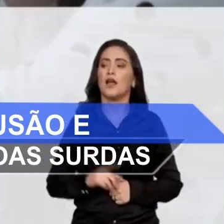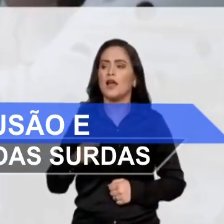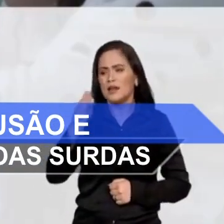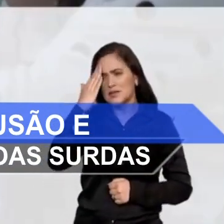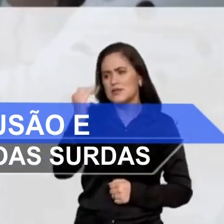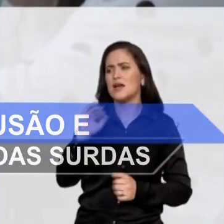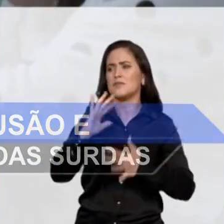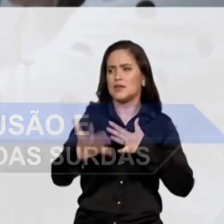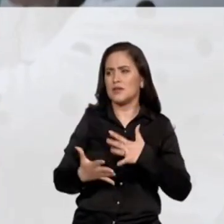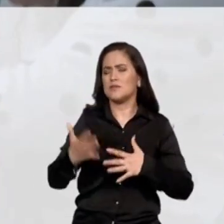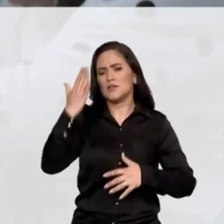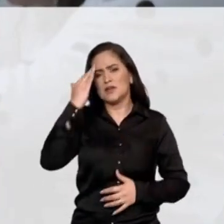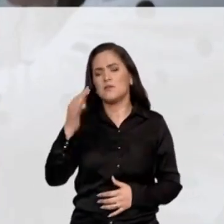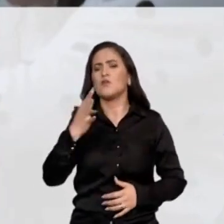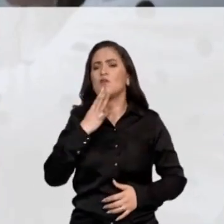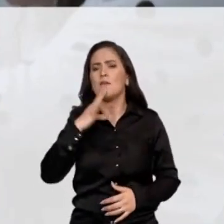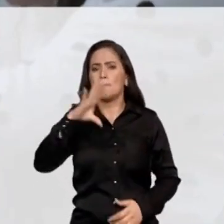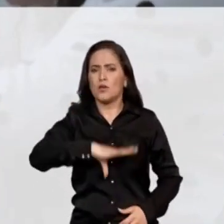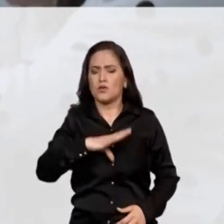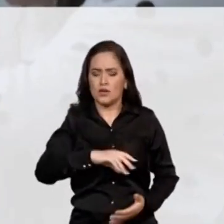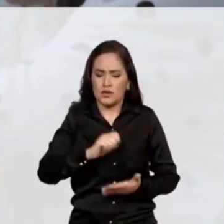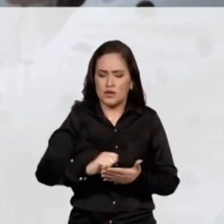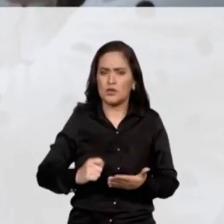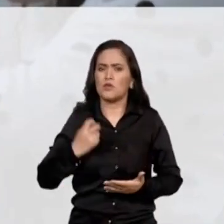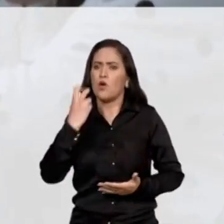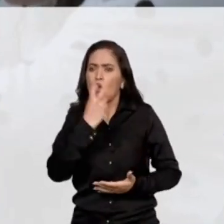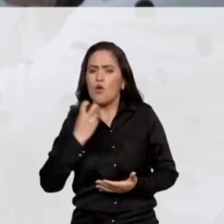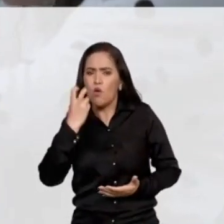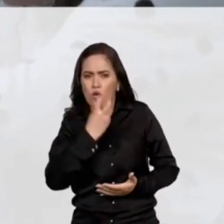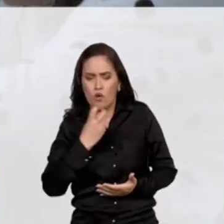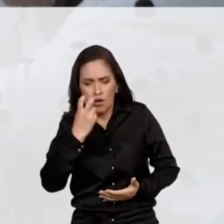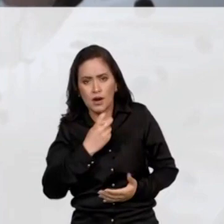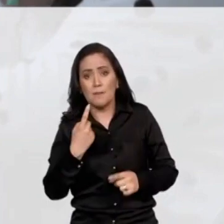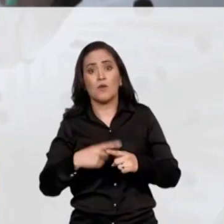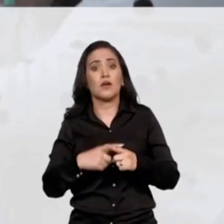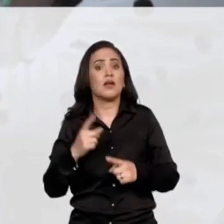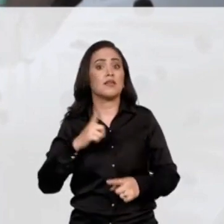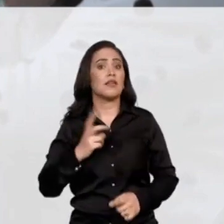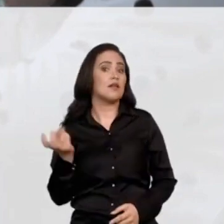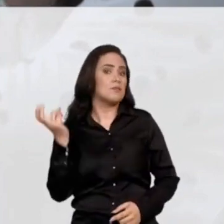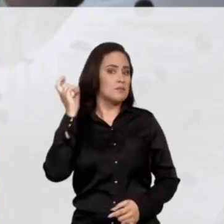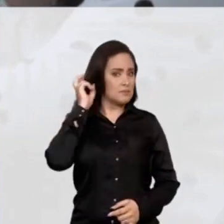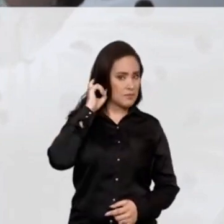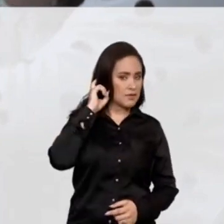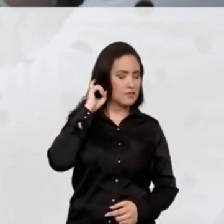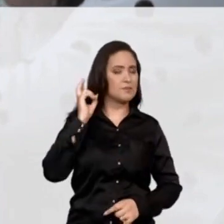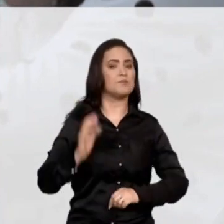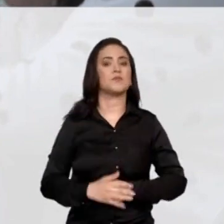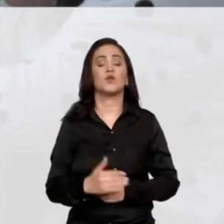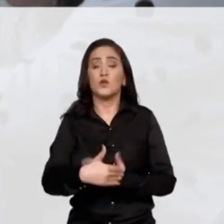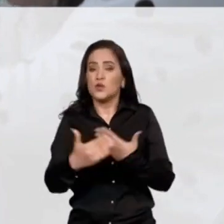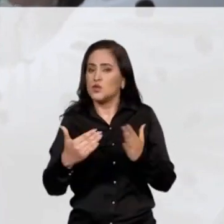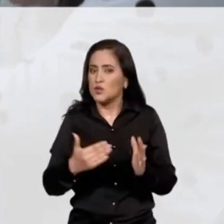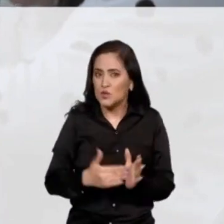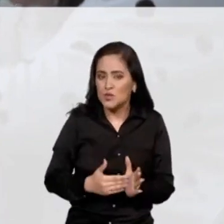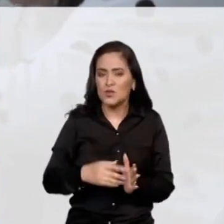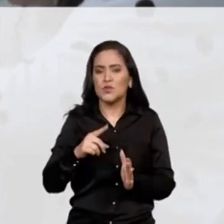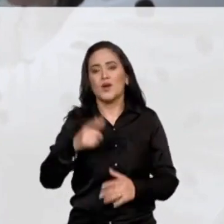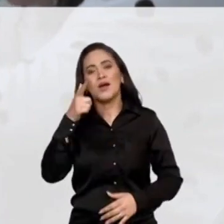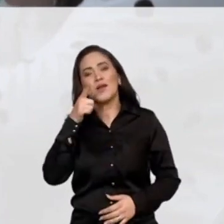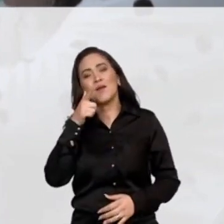Ele sabe Libras, ele sabe o português escrito, português oral, ele oraliza por conta do implante. E nisto